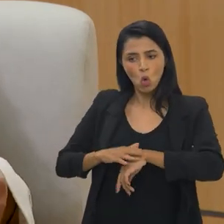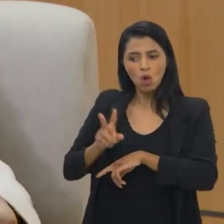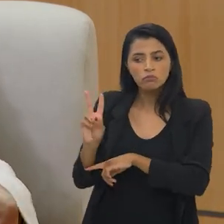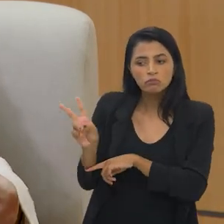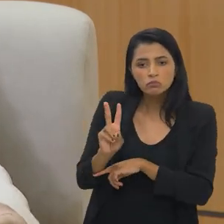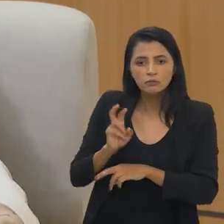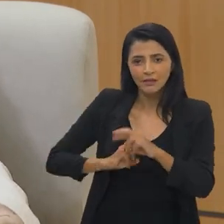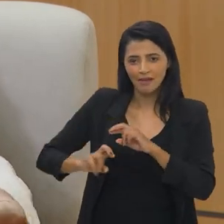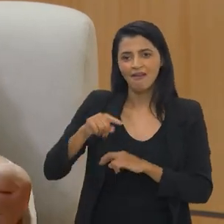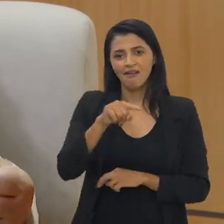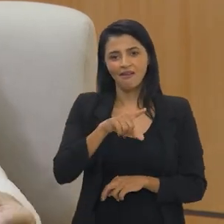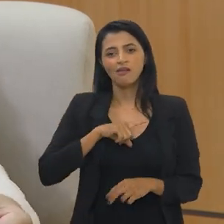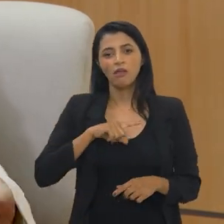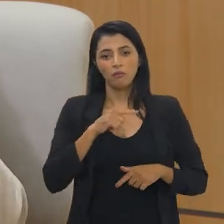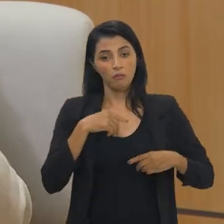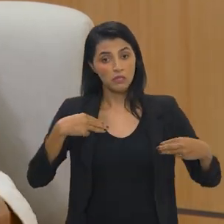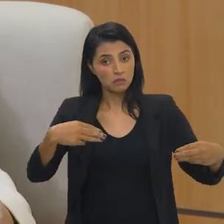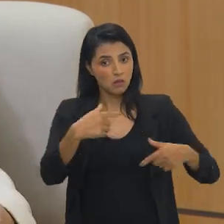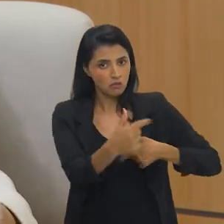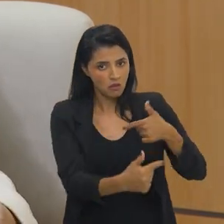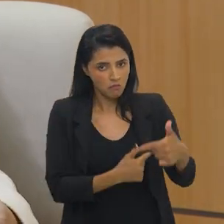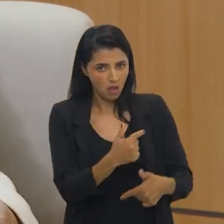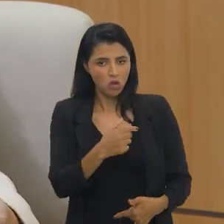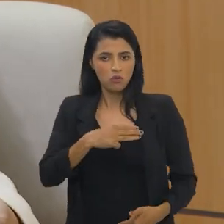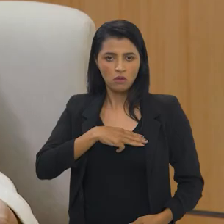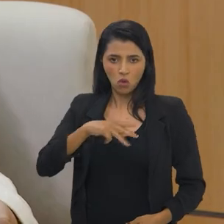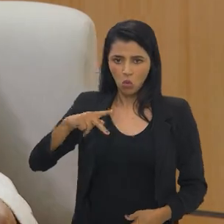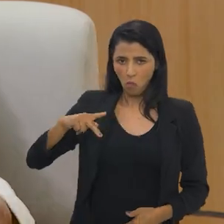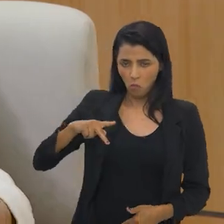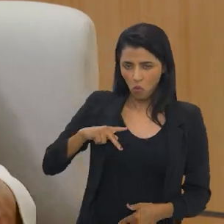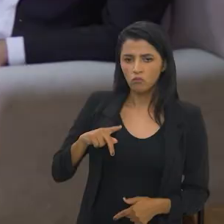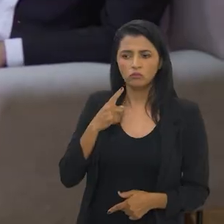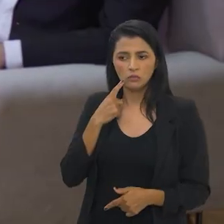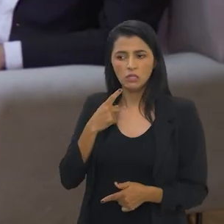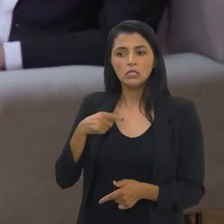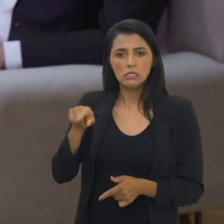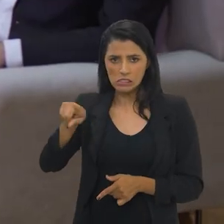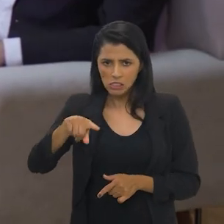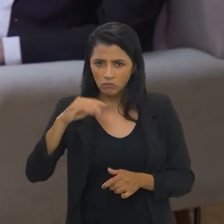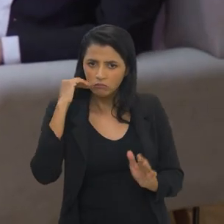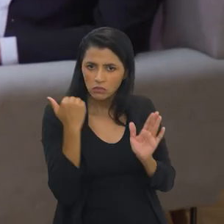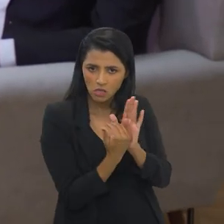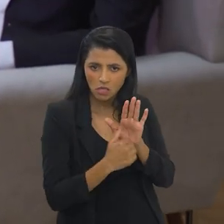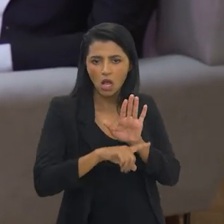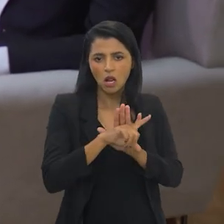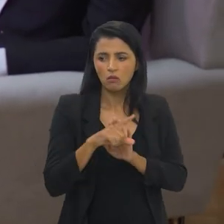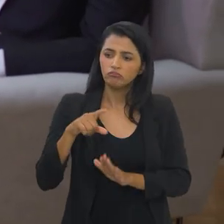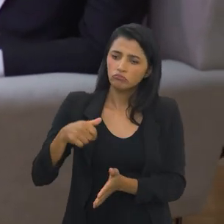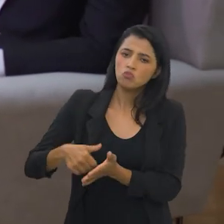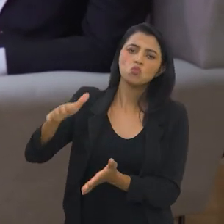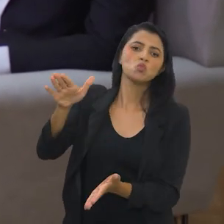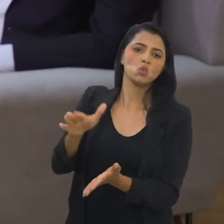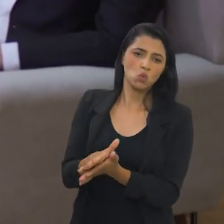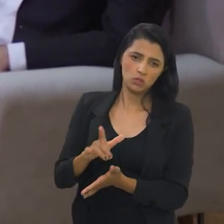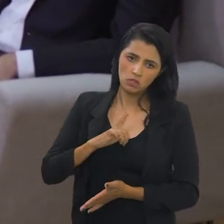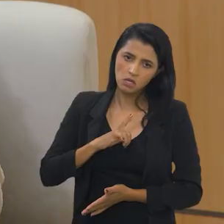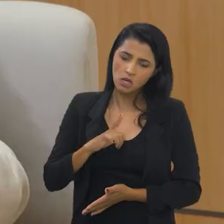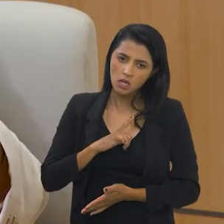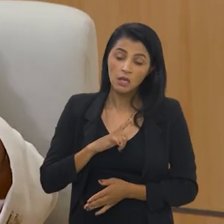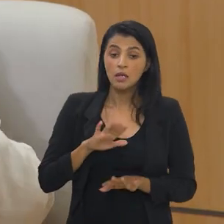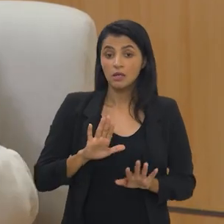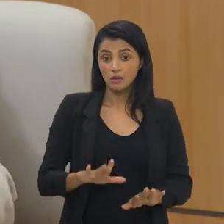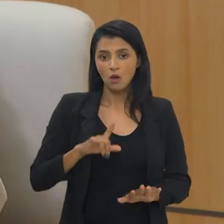né fiscaliza ao Ministério do Trabalho ministério público e multa para quem não cumprir a legislação portanto